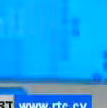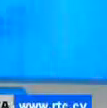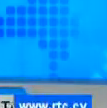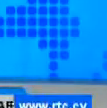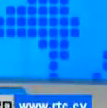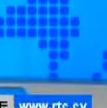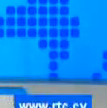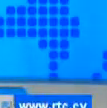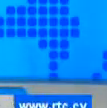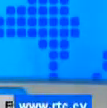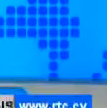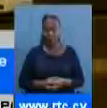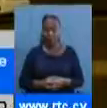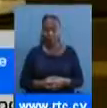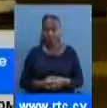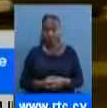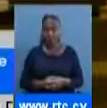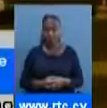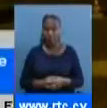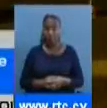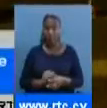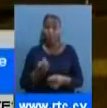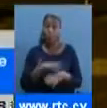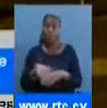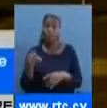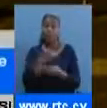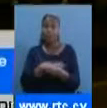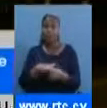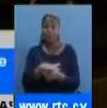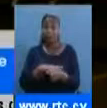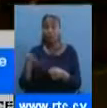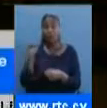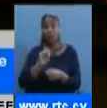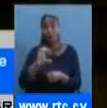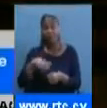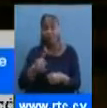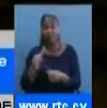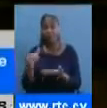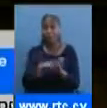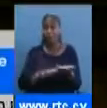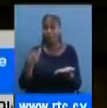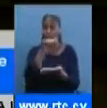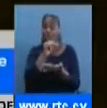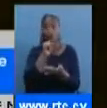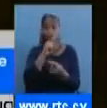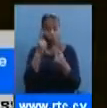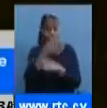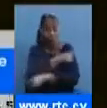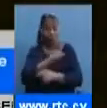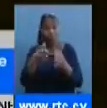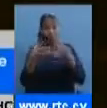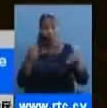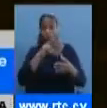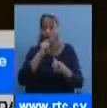e cal sob o lema promovendo investimentos para o desenvolvimento da criação o evento reúne todos os países membros da